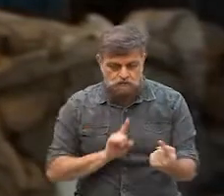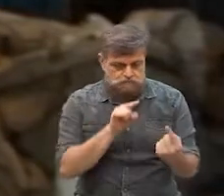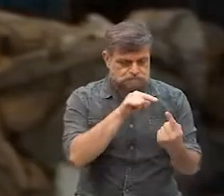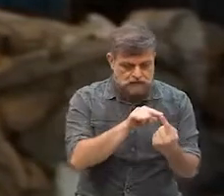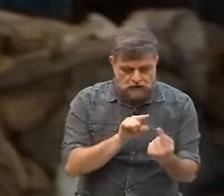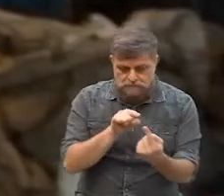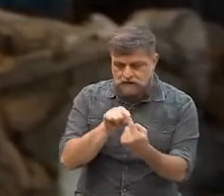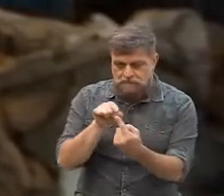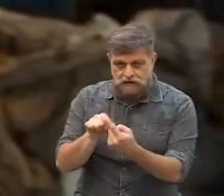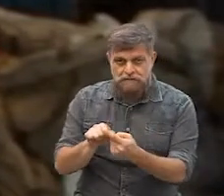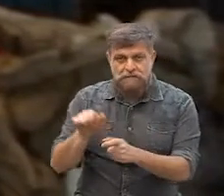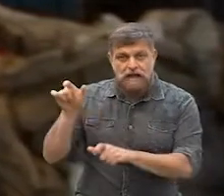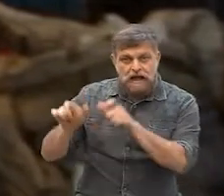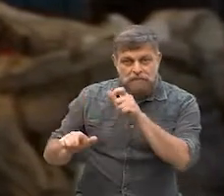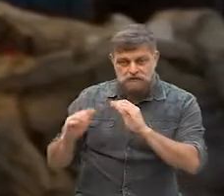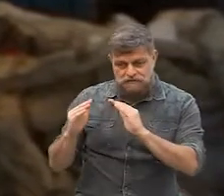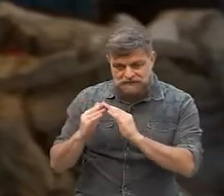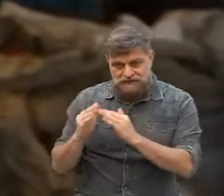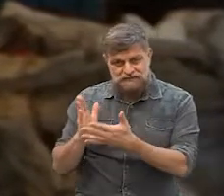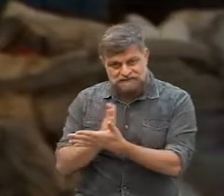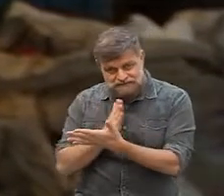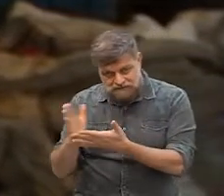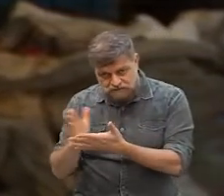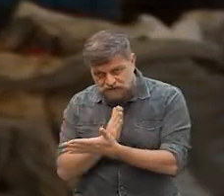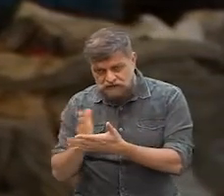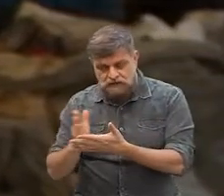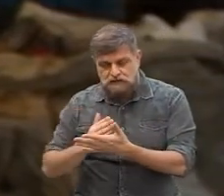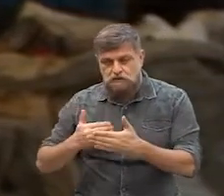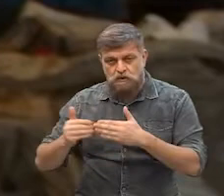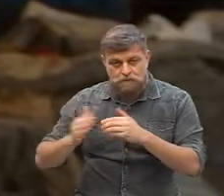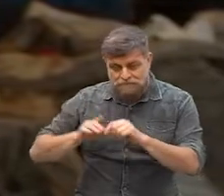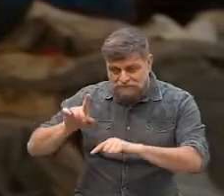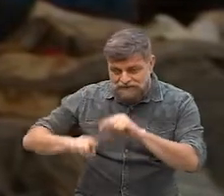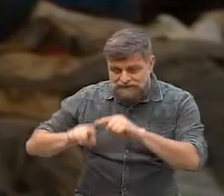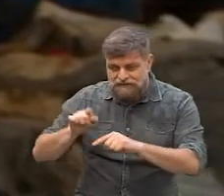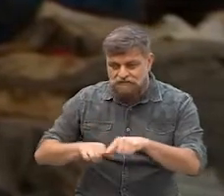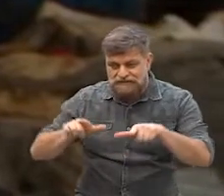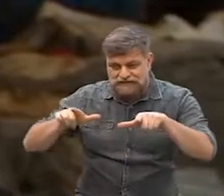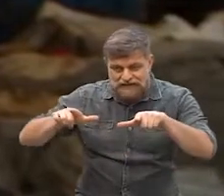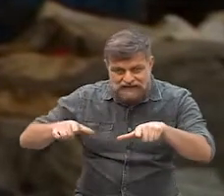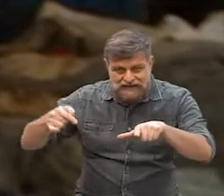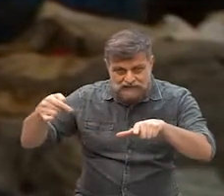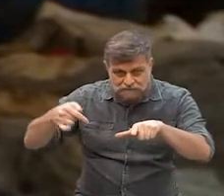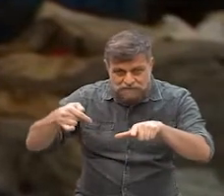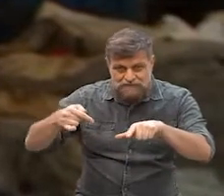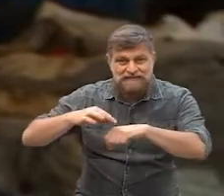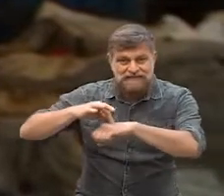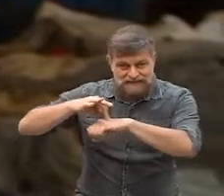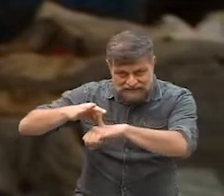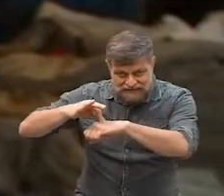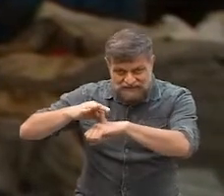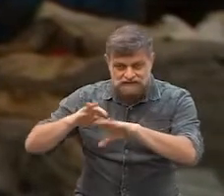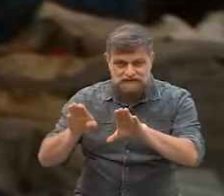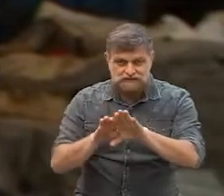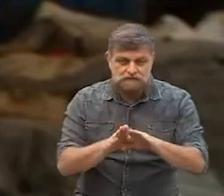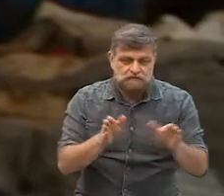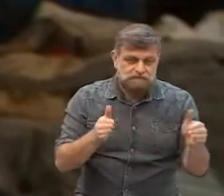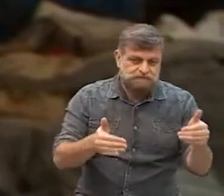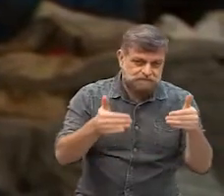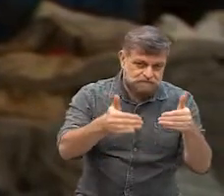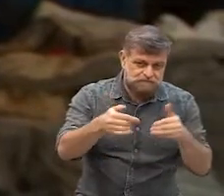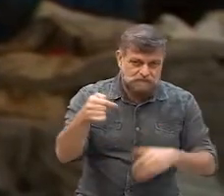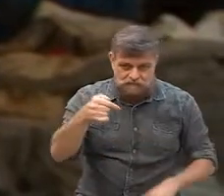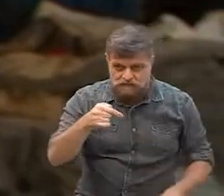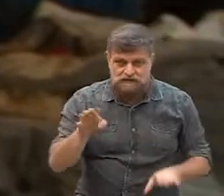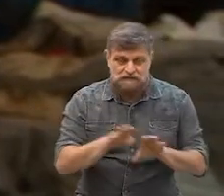casa, continue separando, mesmo esses que tem aquela bandejinha da carne, Sim. aquela de isopor,